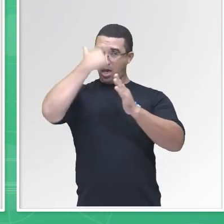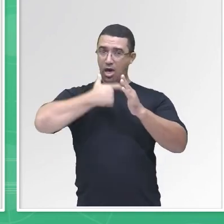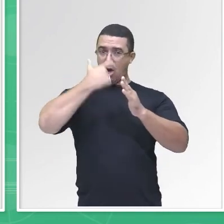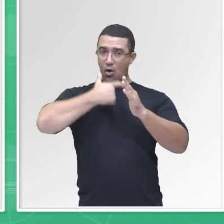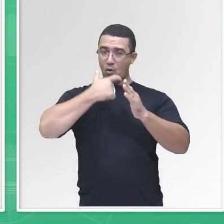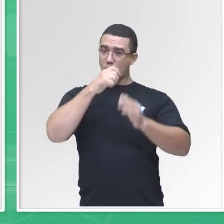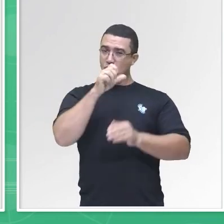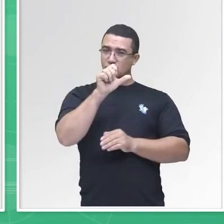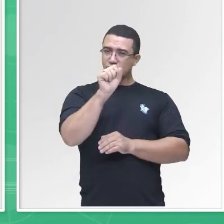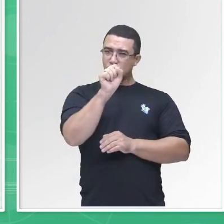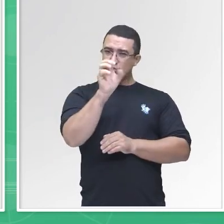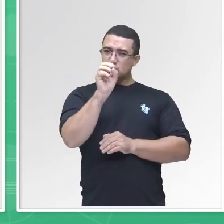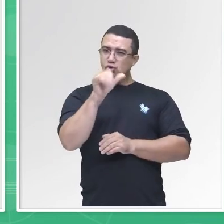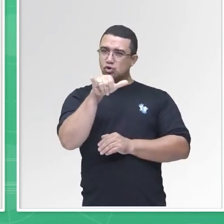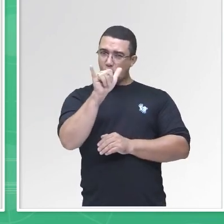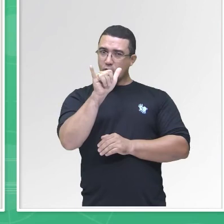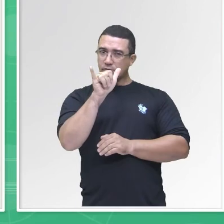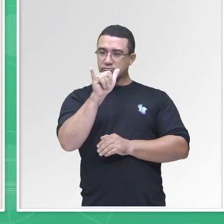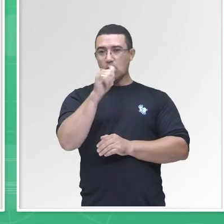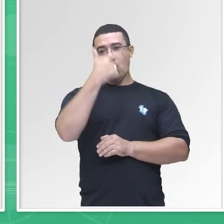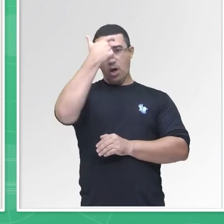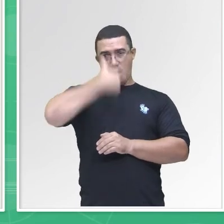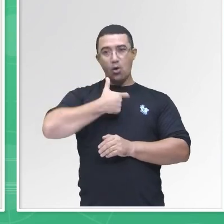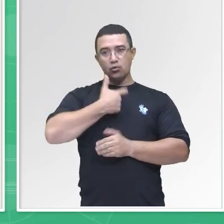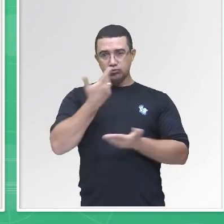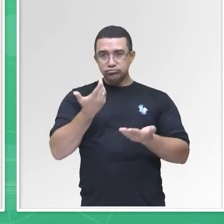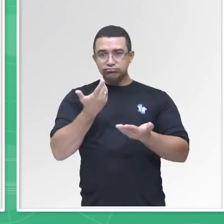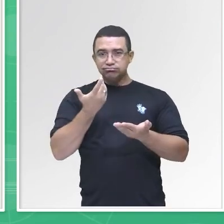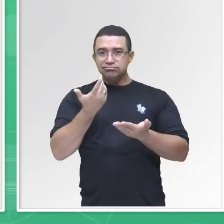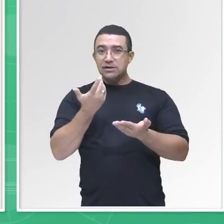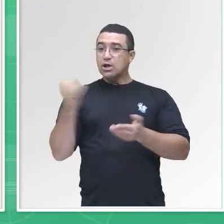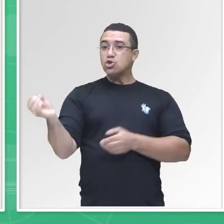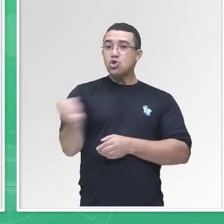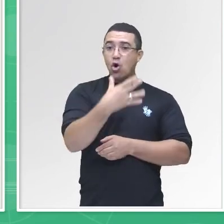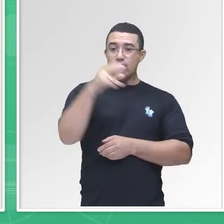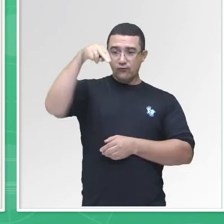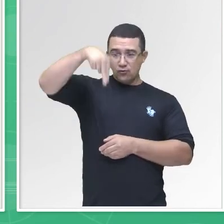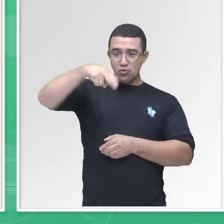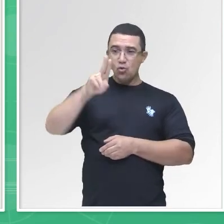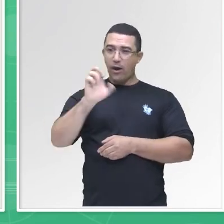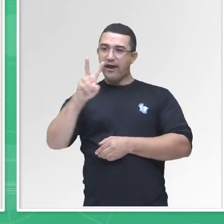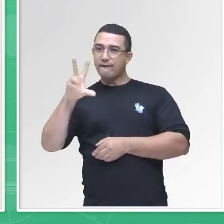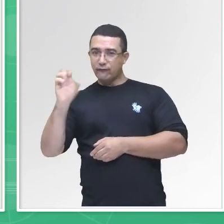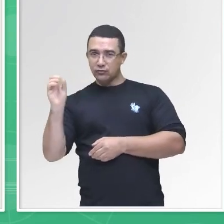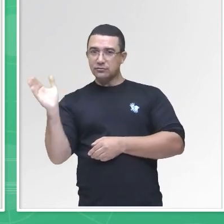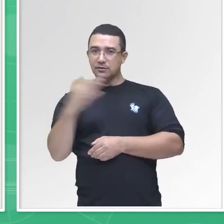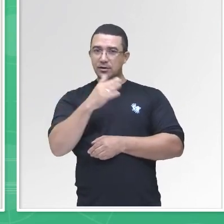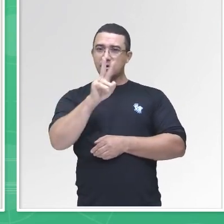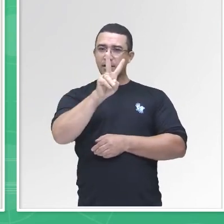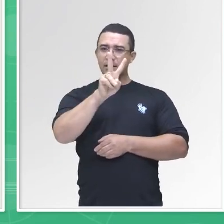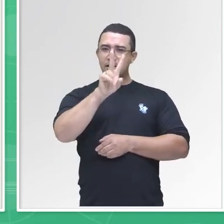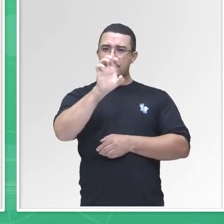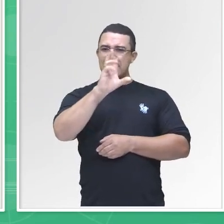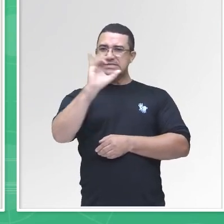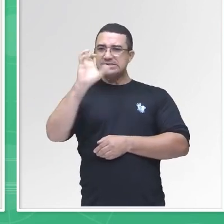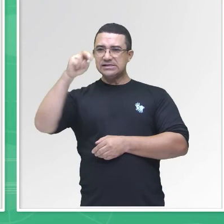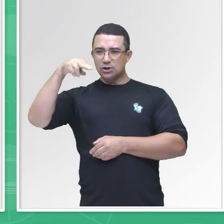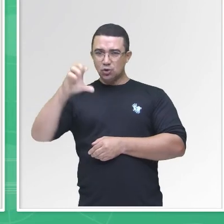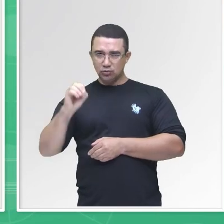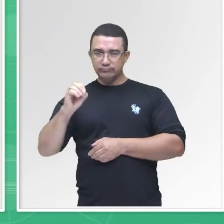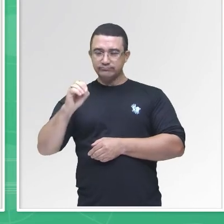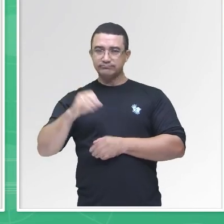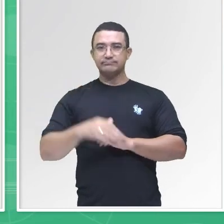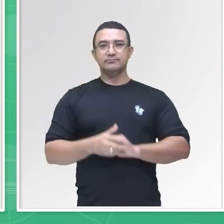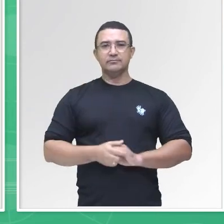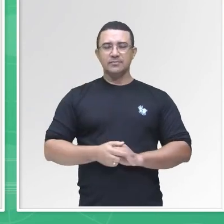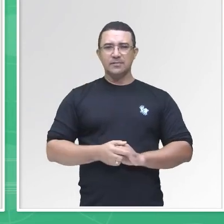o seu novo vizinho. Então, isso aqui, o verbo ser, yo soy, eu sou, é uma apresentação, não é isso? Mas ele falou